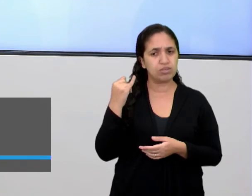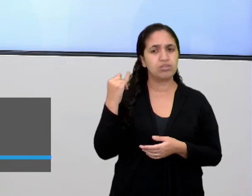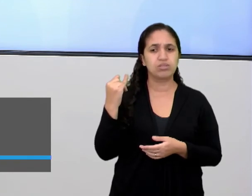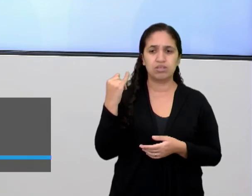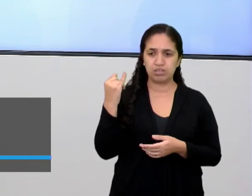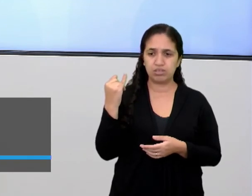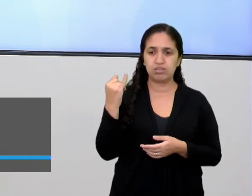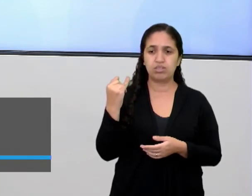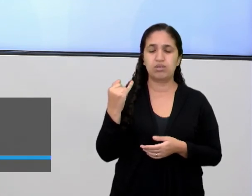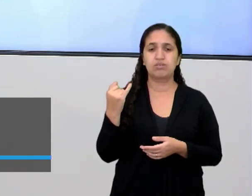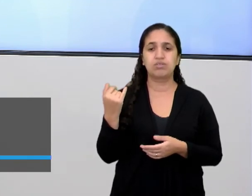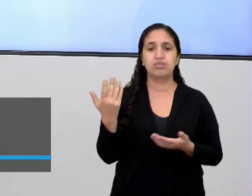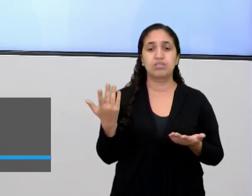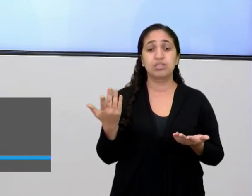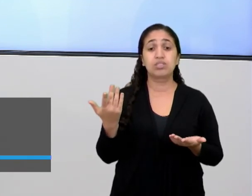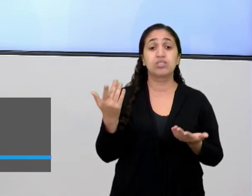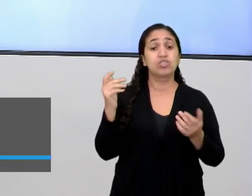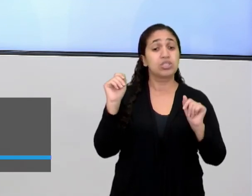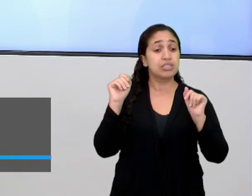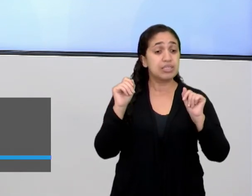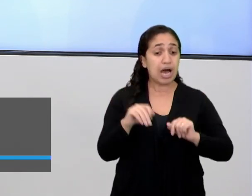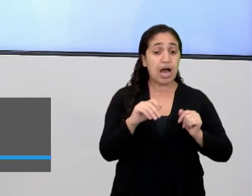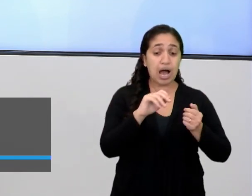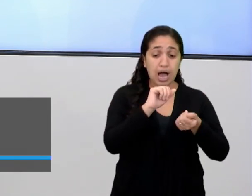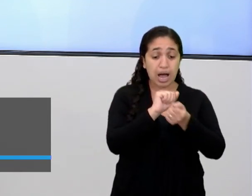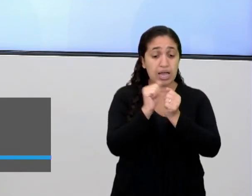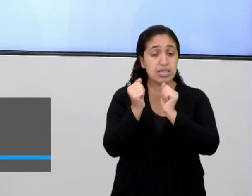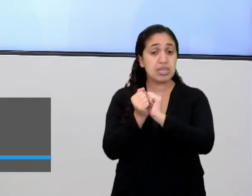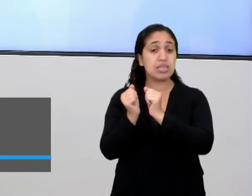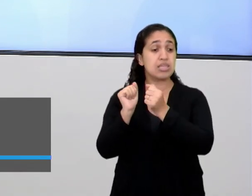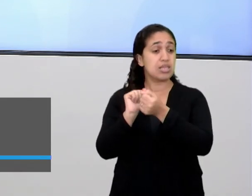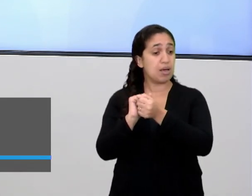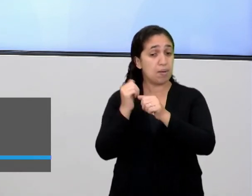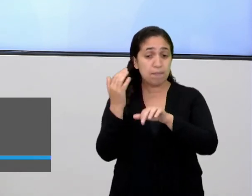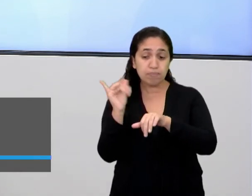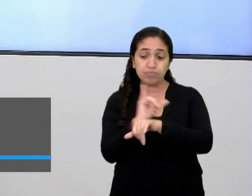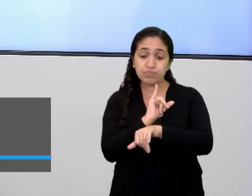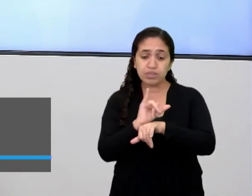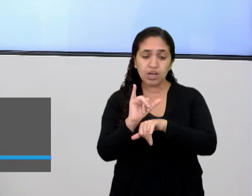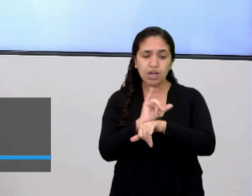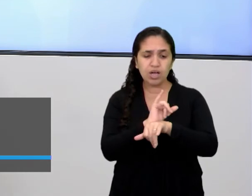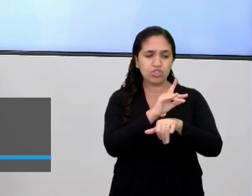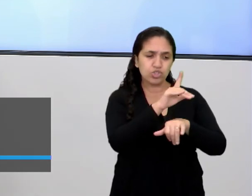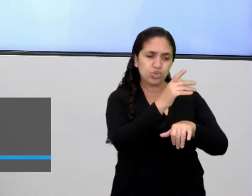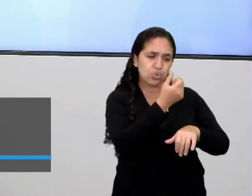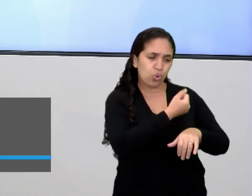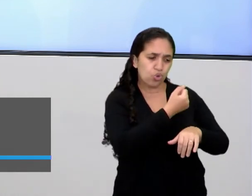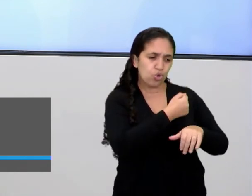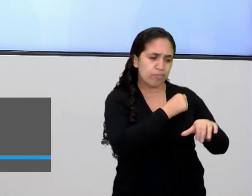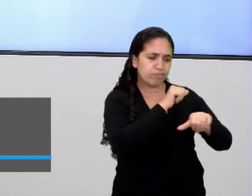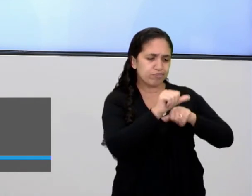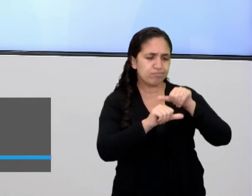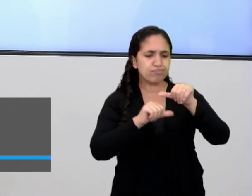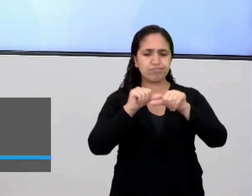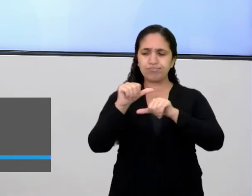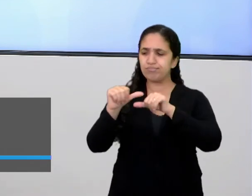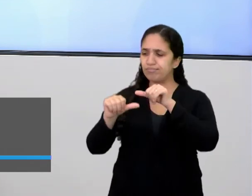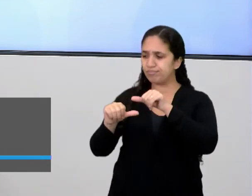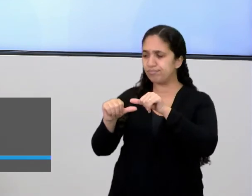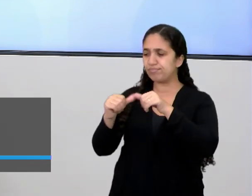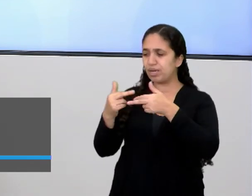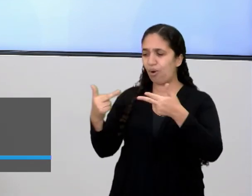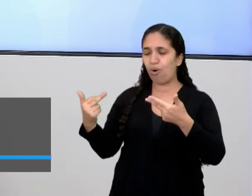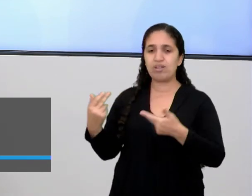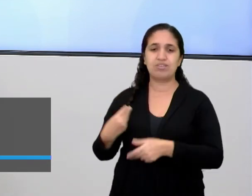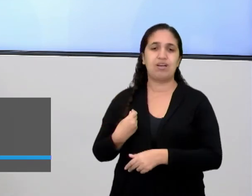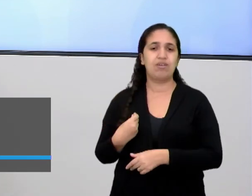importância, né, de forma que a gente consegue adequar e buscar uma forma de transformar esses números em questões que envolvem o nosso cotidiano,